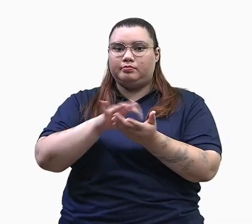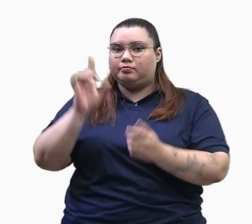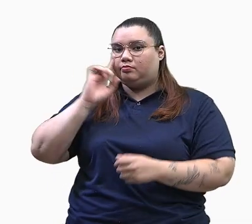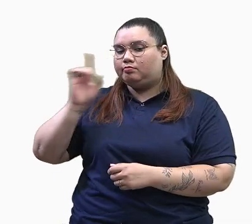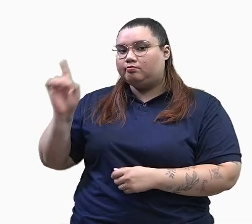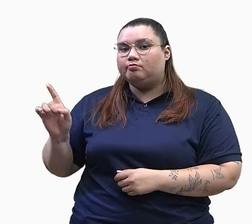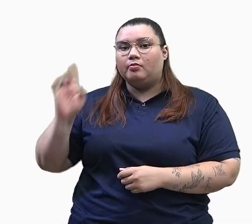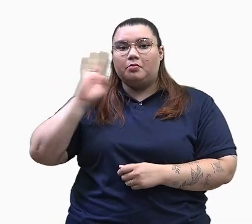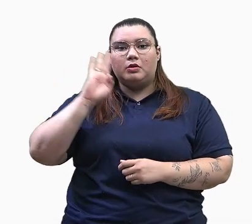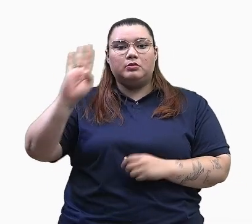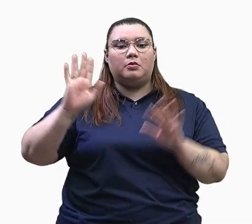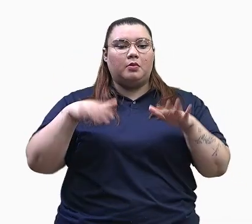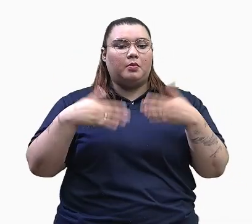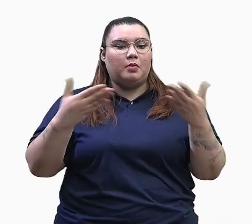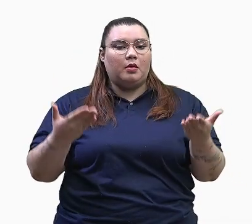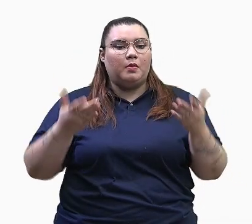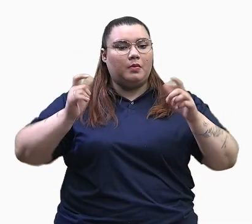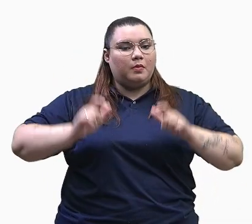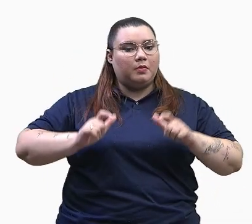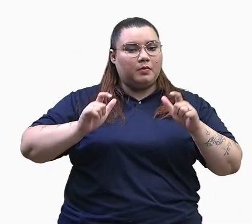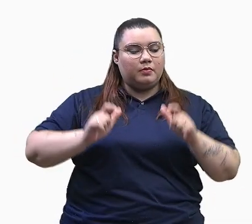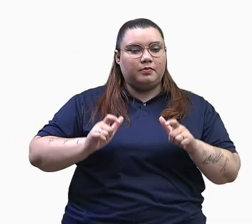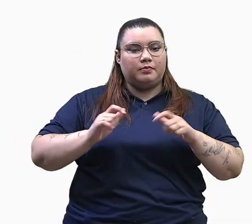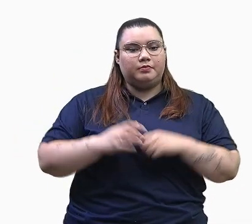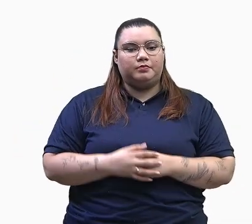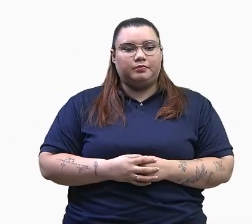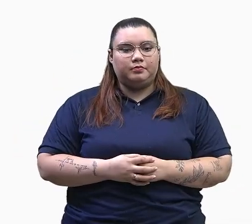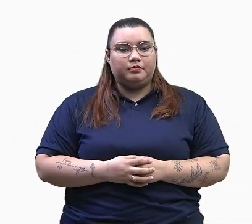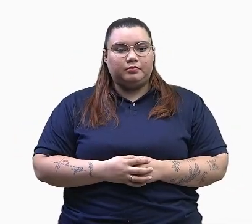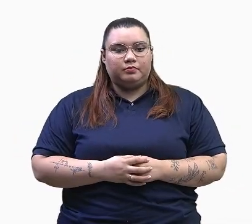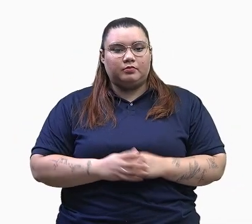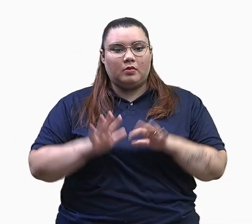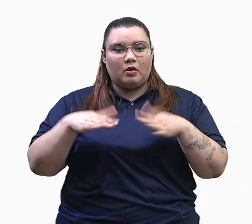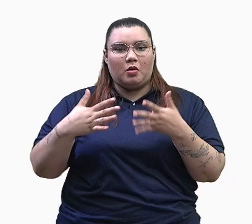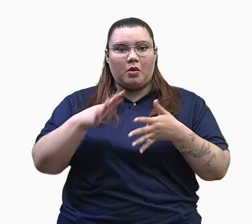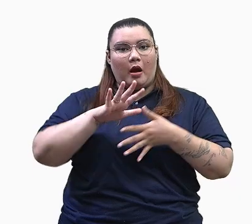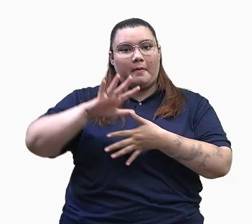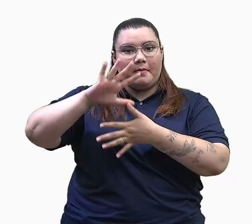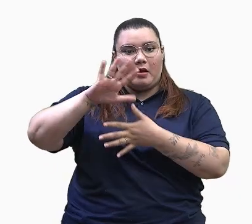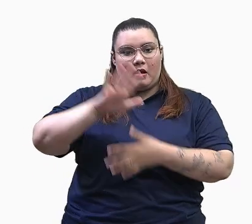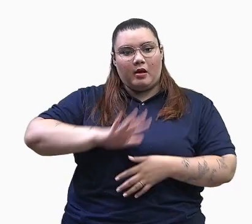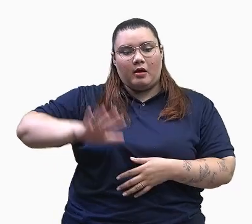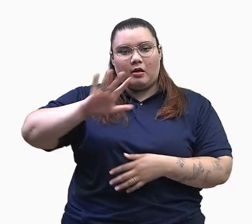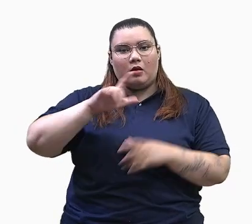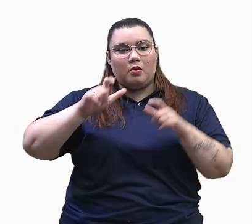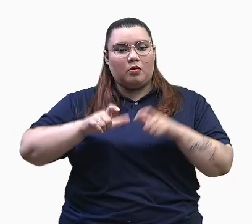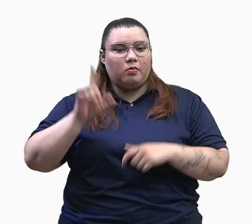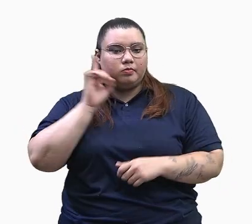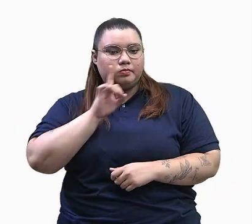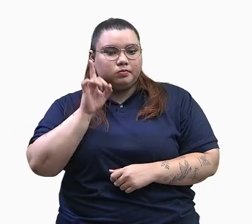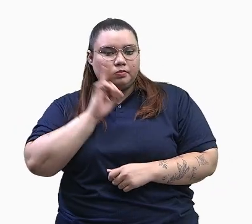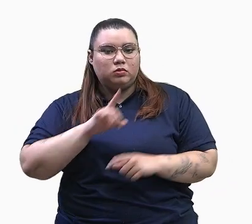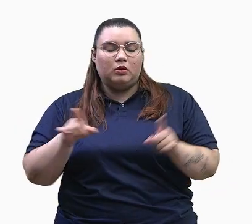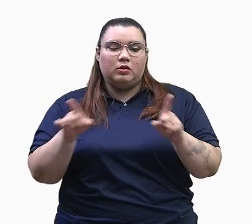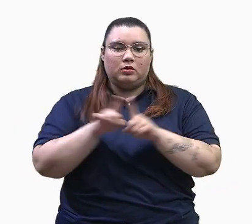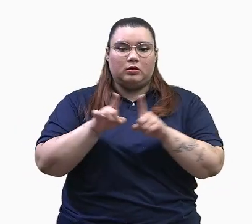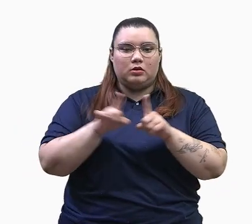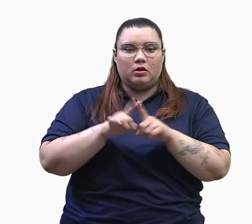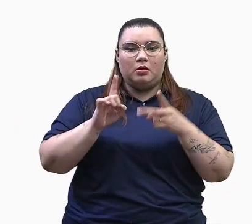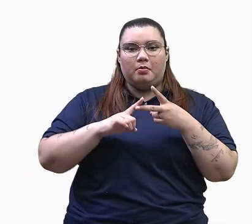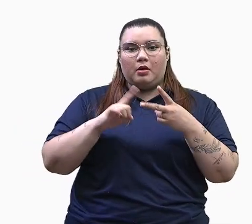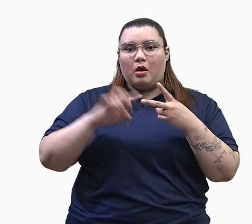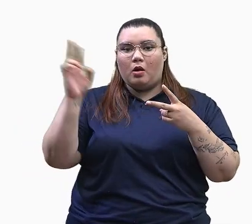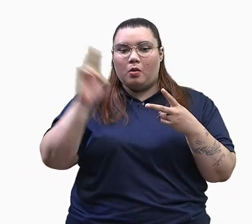mundiais de petróleo. Aí nós temos, olha, no continente americano, os Estados Unidos. Nós temos também em destaque aí a